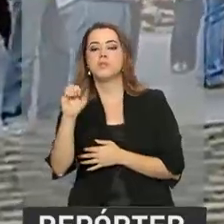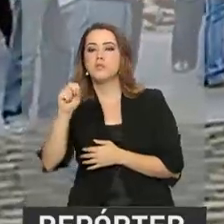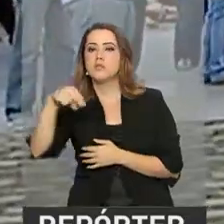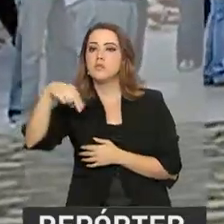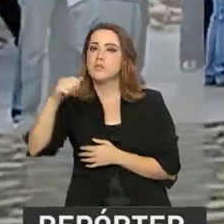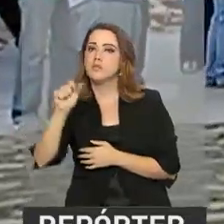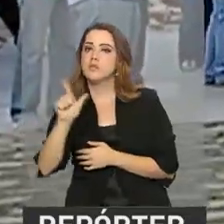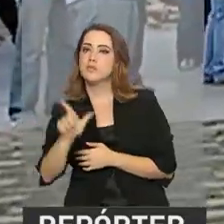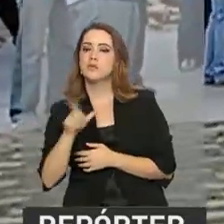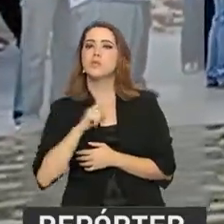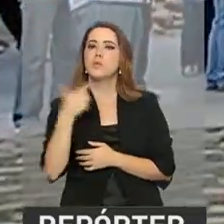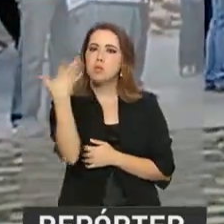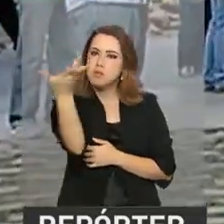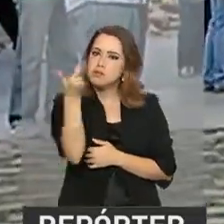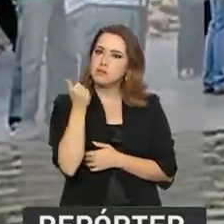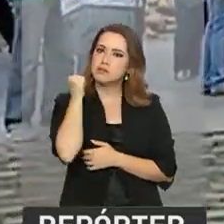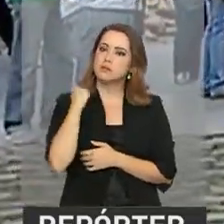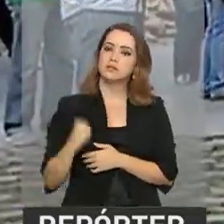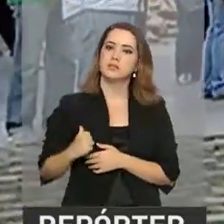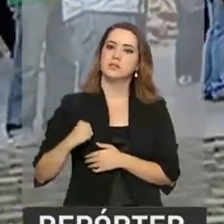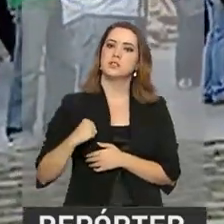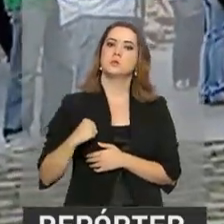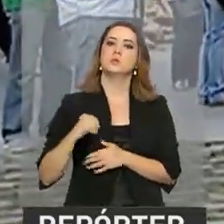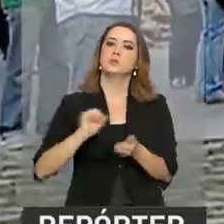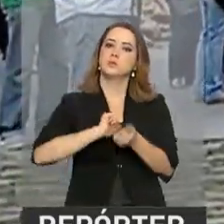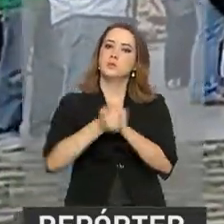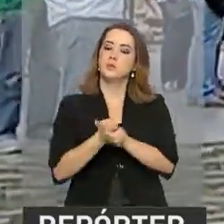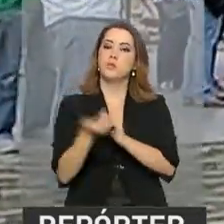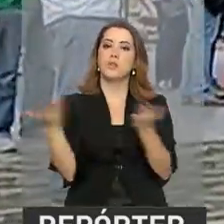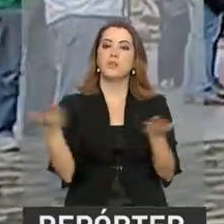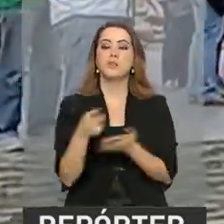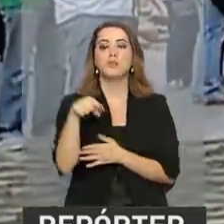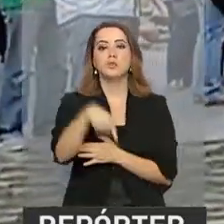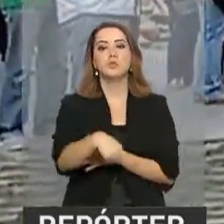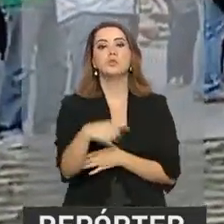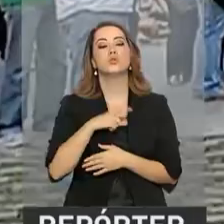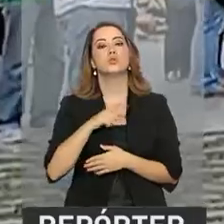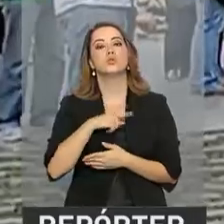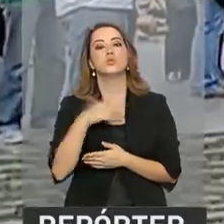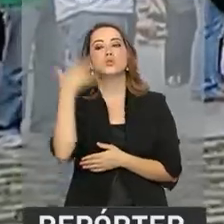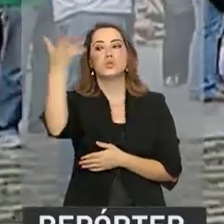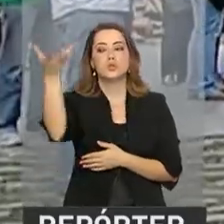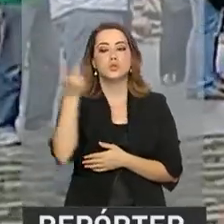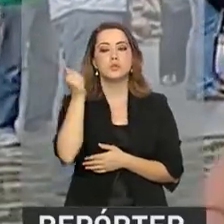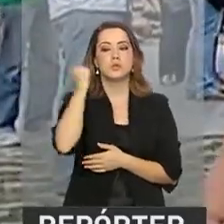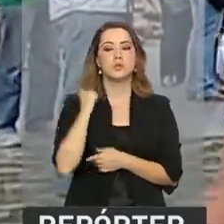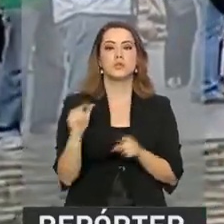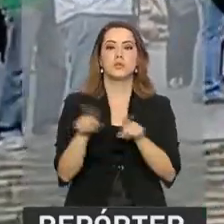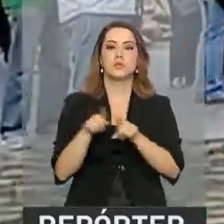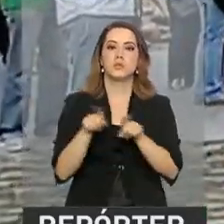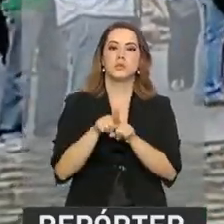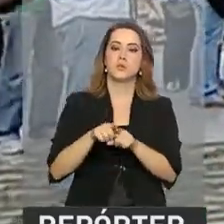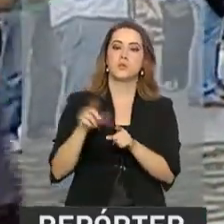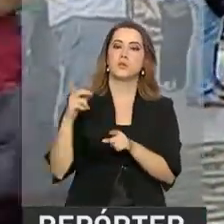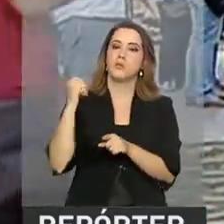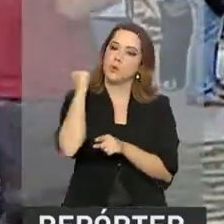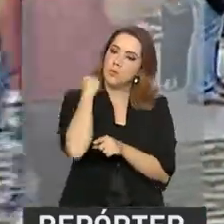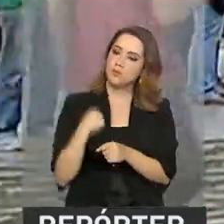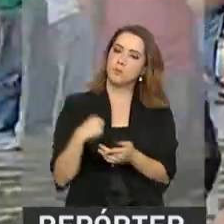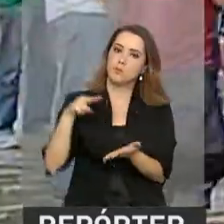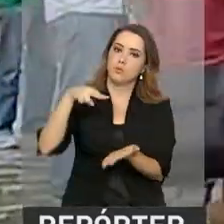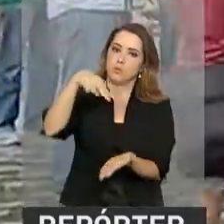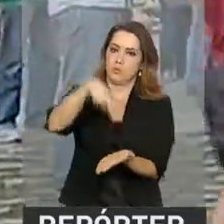do Bolsa Atleta desde 2012 e esse ano começou a participar do Bolsa Pódio. Bom, e nas Olimpíadas a gente